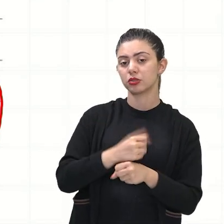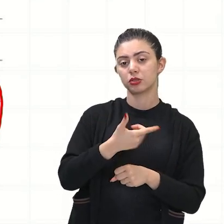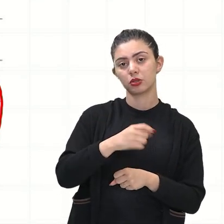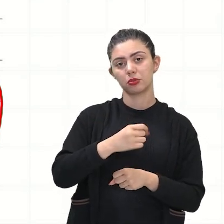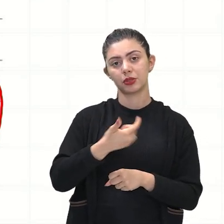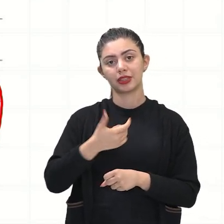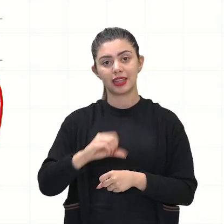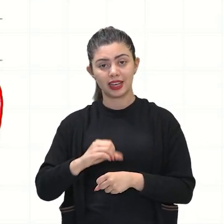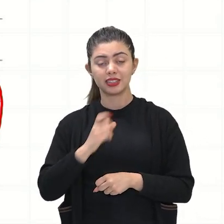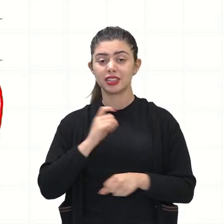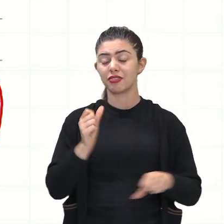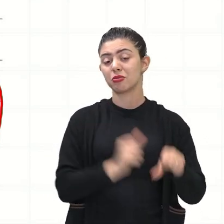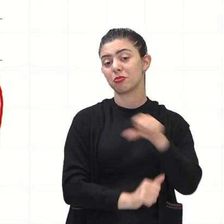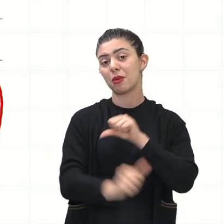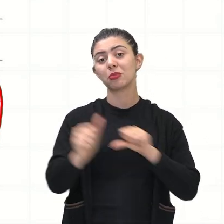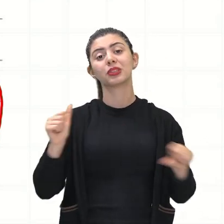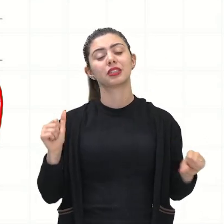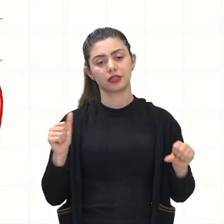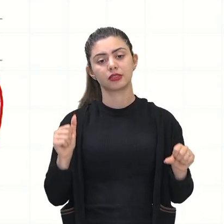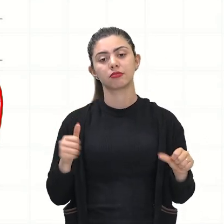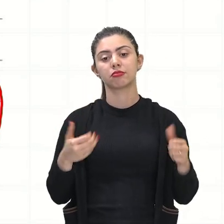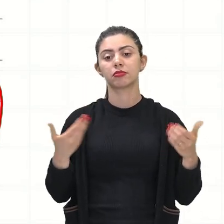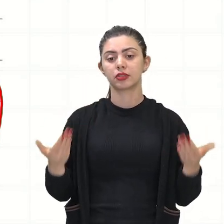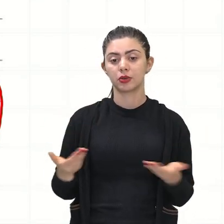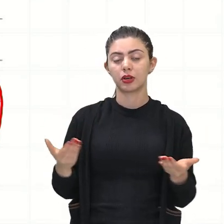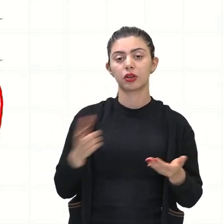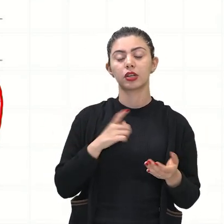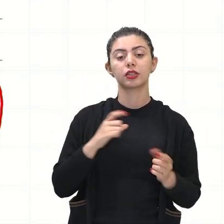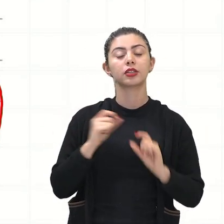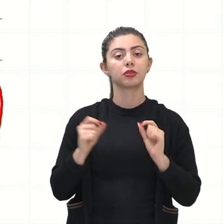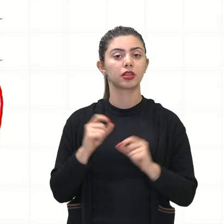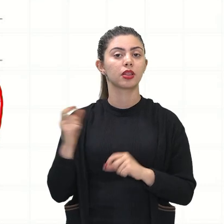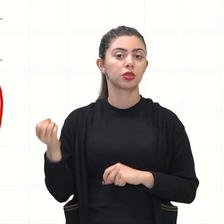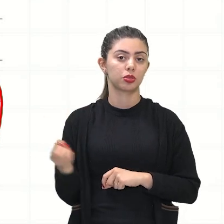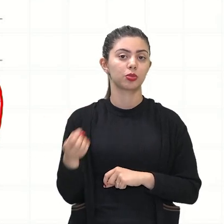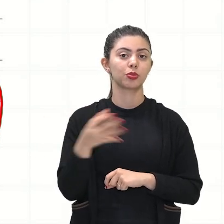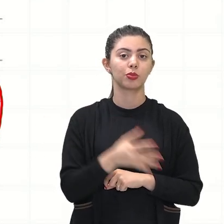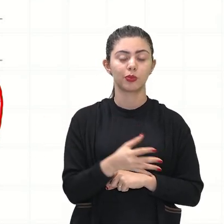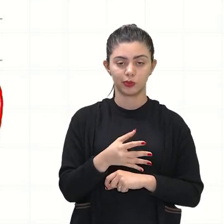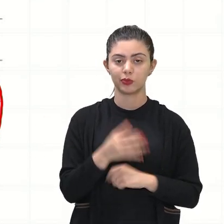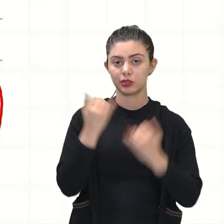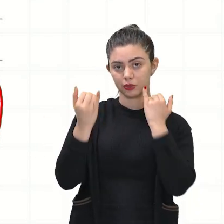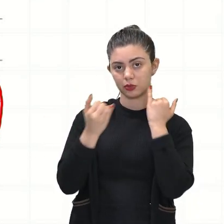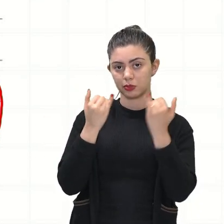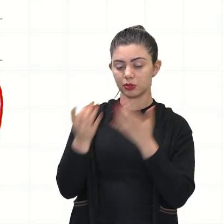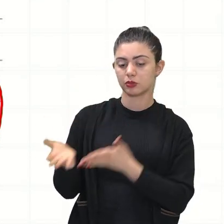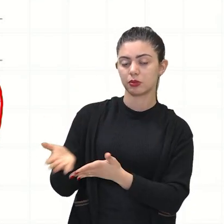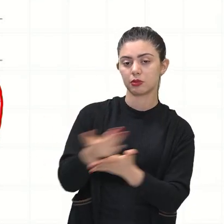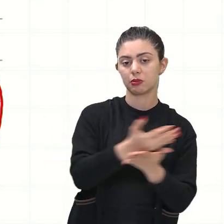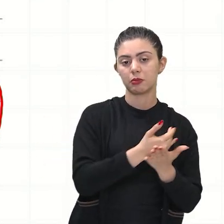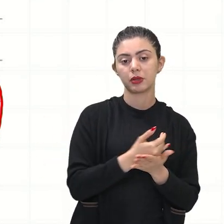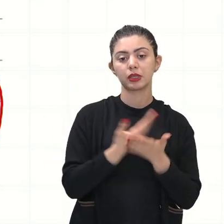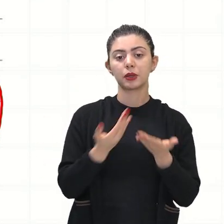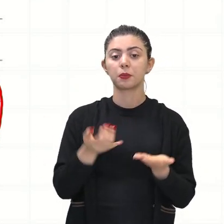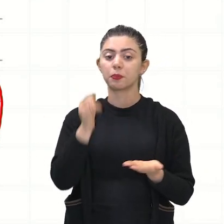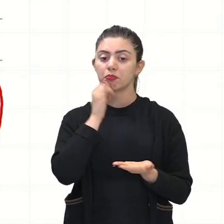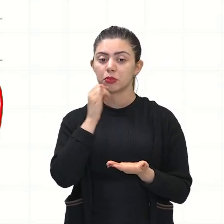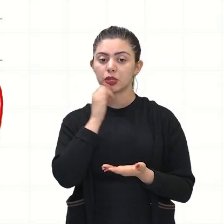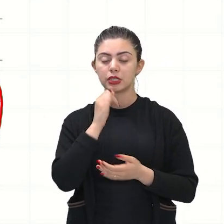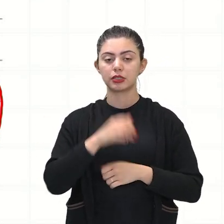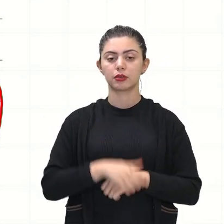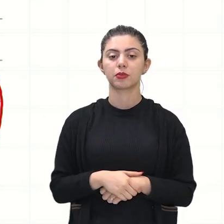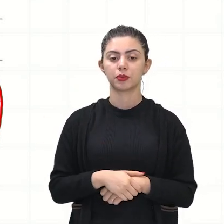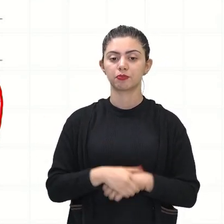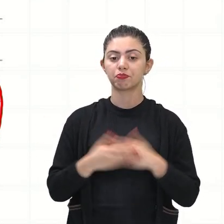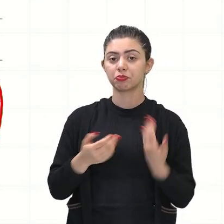muito, porque tivemos agora uma outra, vai ser lançado, né, oficialmente, que essa quantidade, por exemplo,